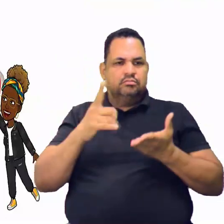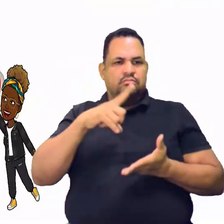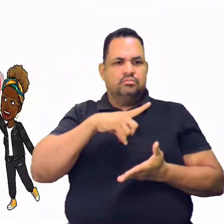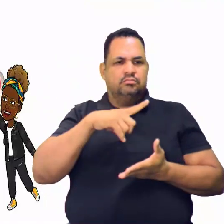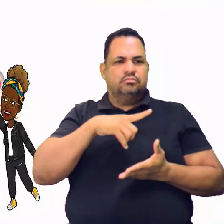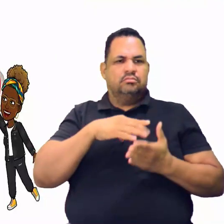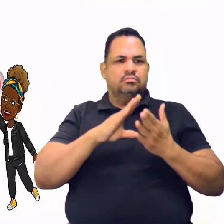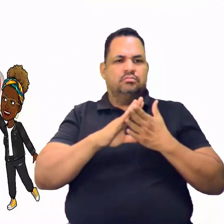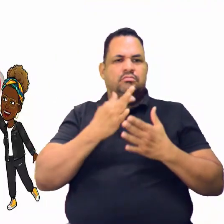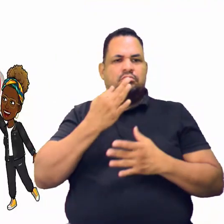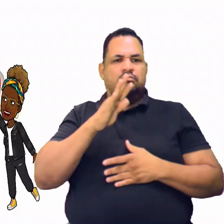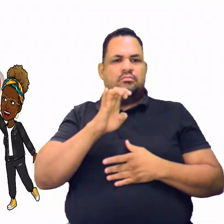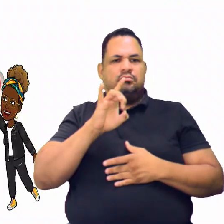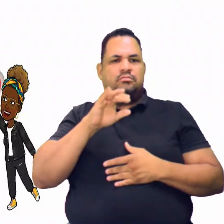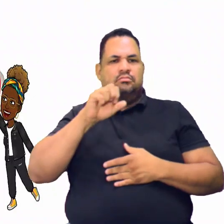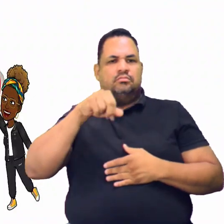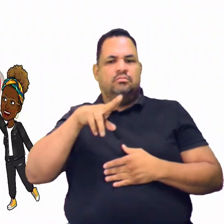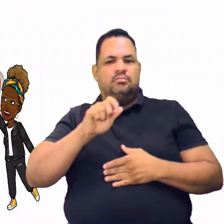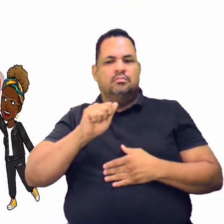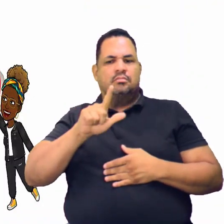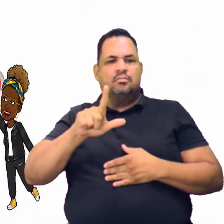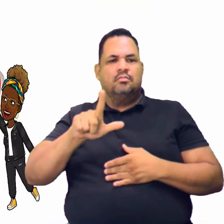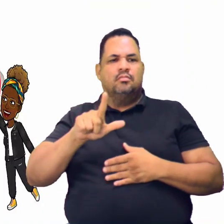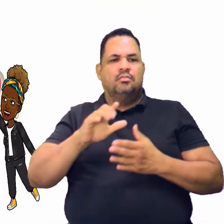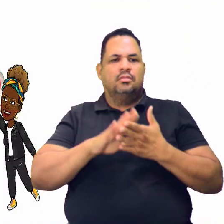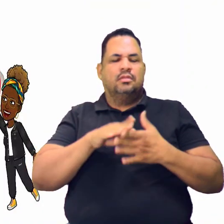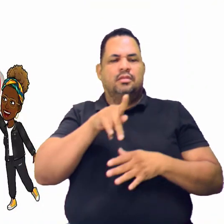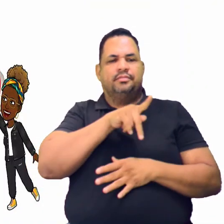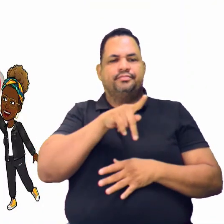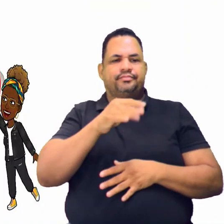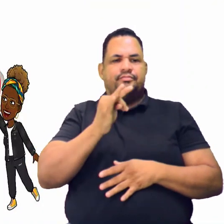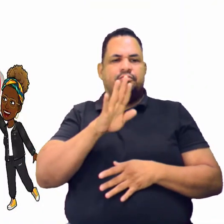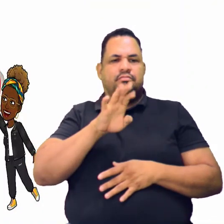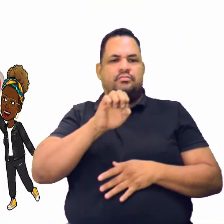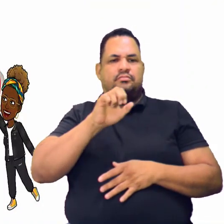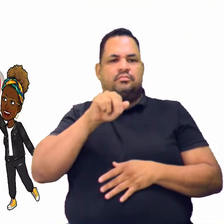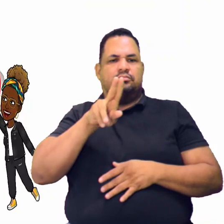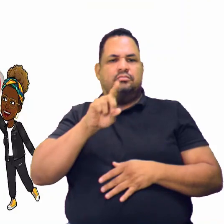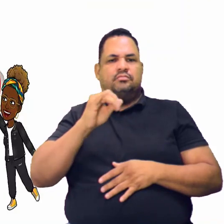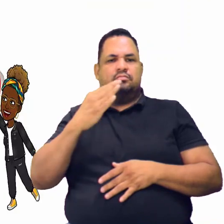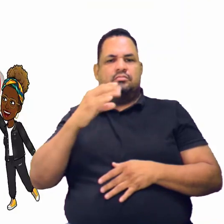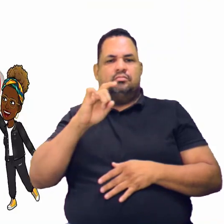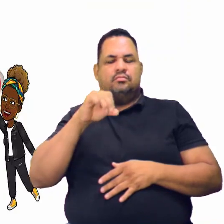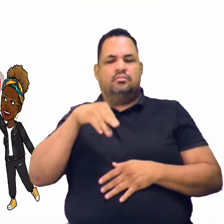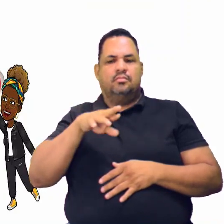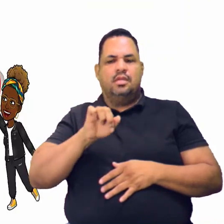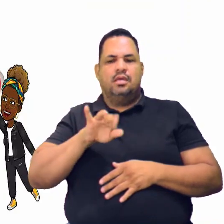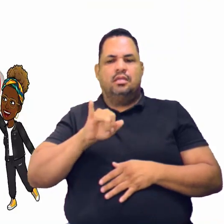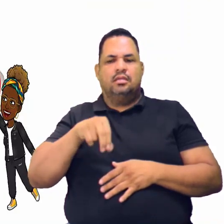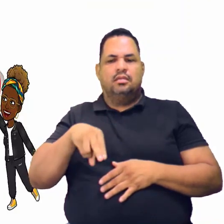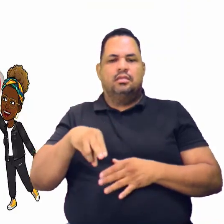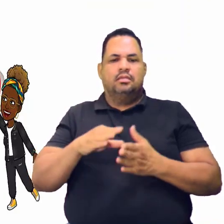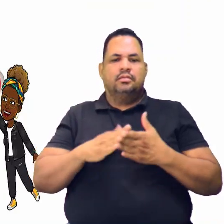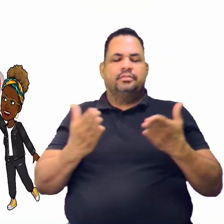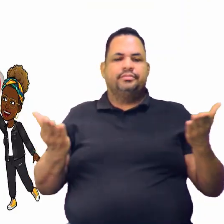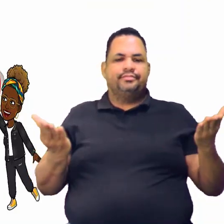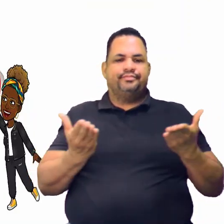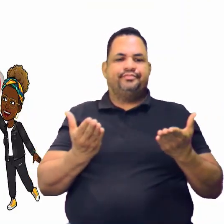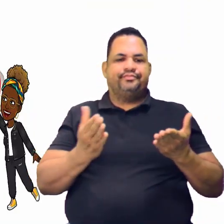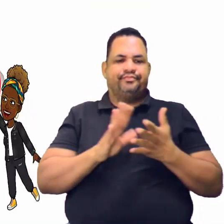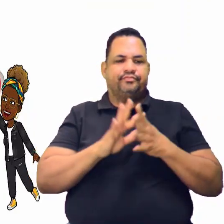aqui a escola Francisca Martendal, da professora Thais Alves Cipriano Marim. A